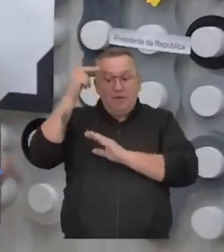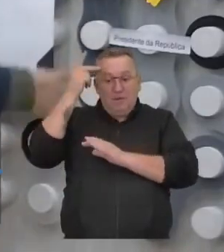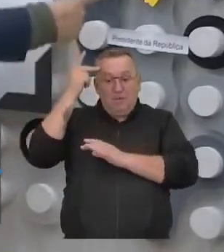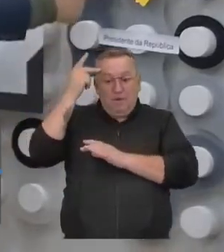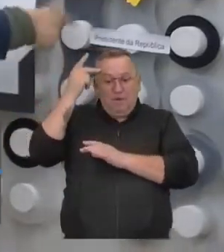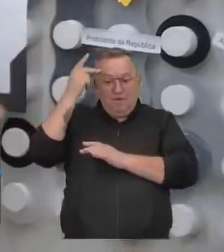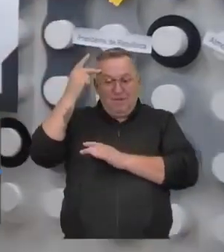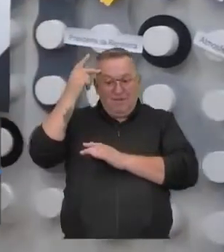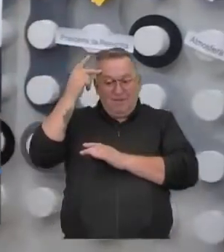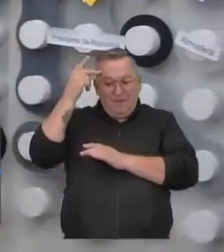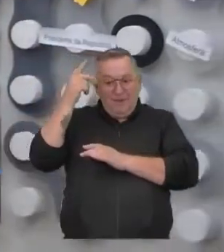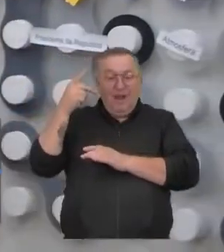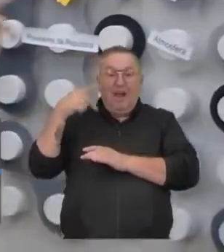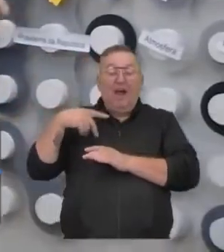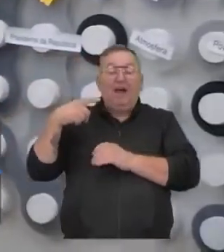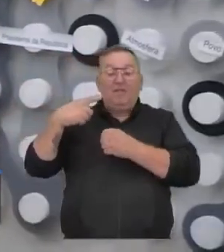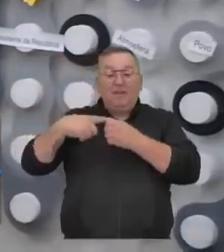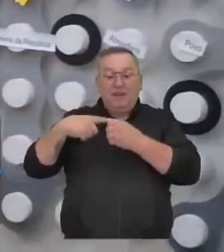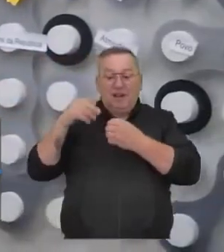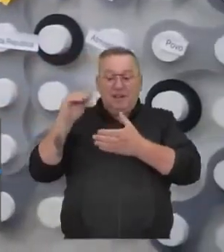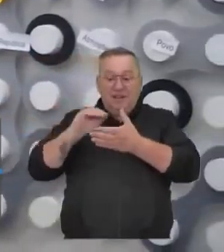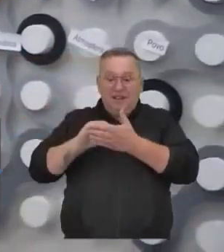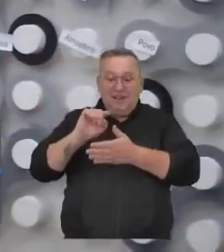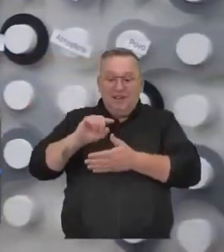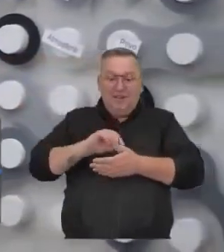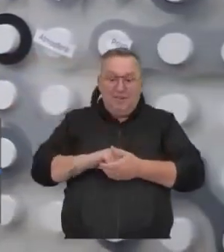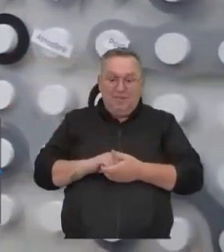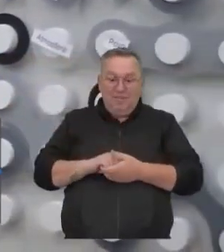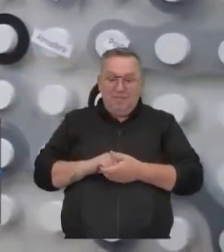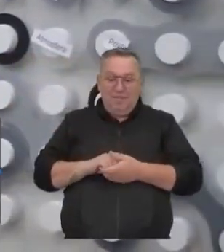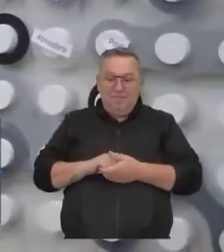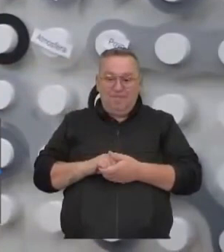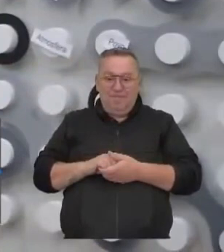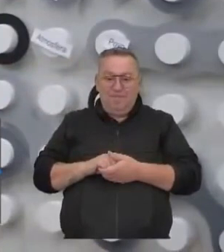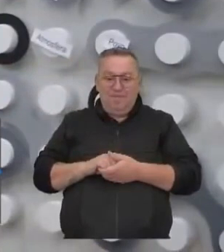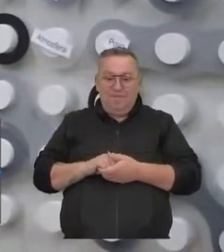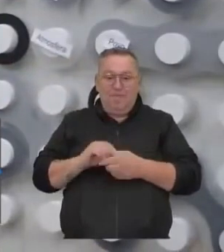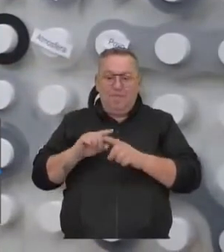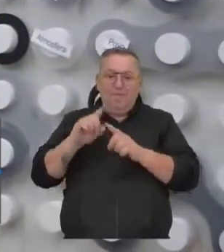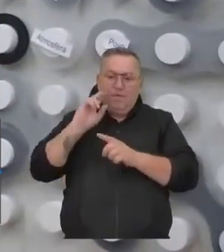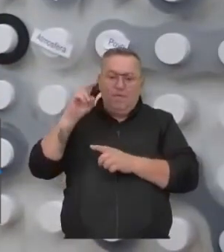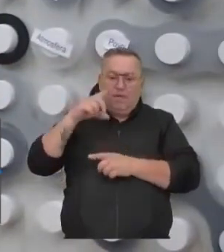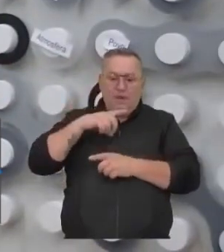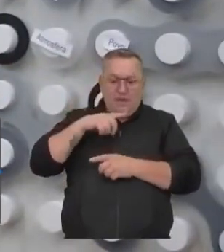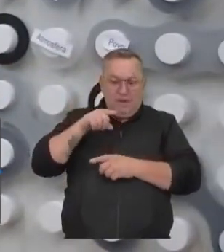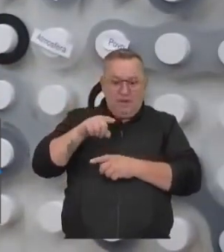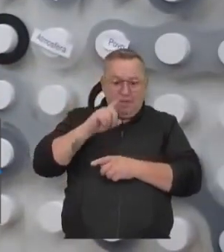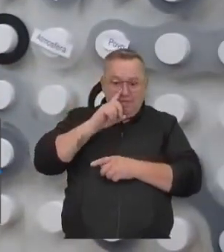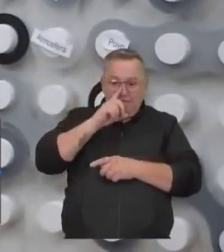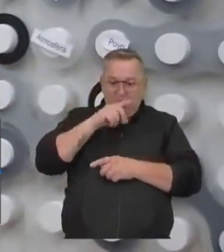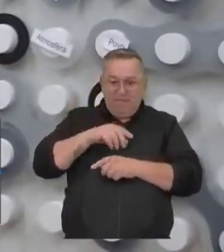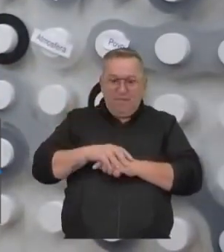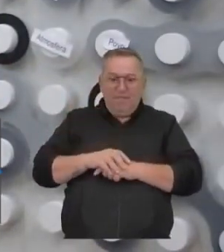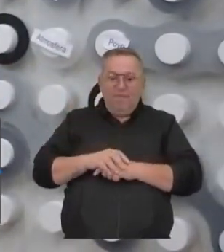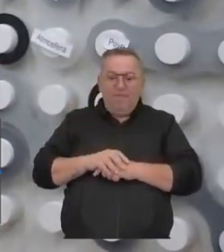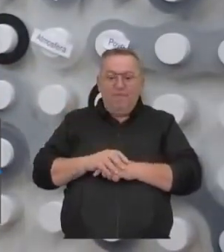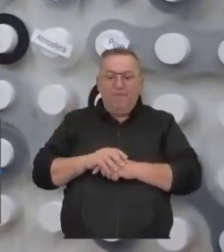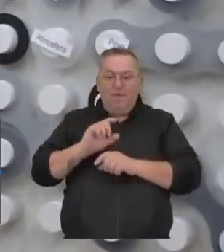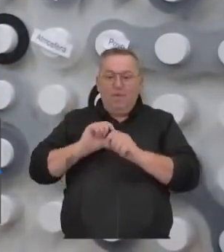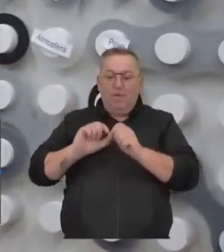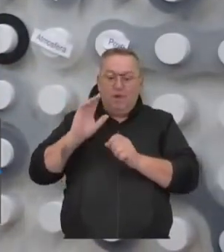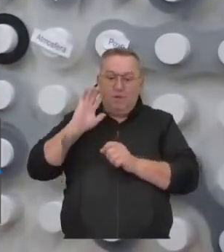Paulo. A sua cidade tá aqui dentro, né? Tá pequenininho, mas você tá aqui, ó, você tá aqui dentro. E aí o